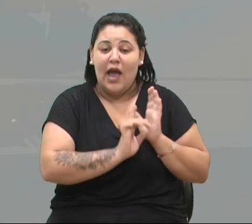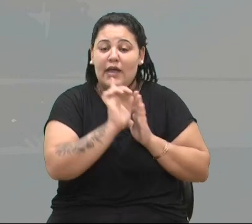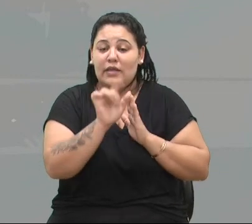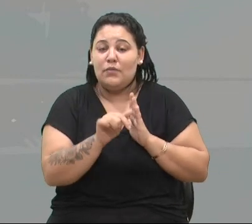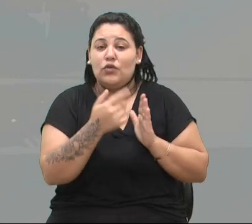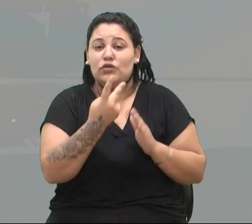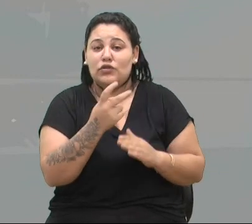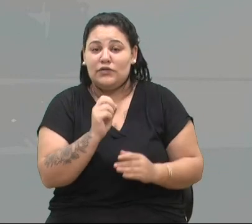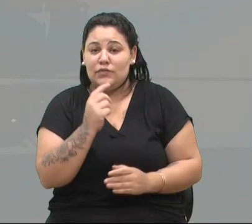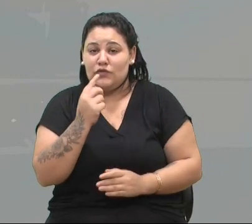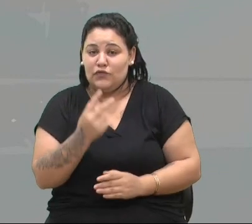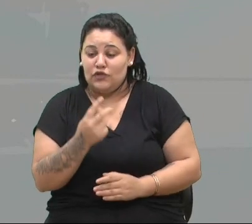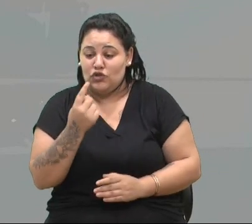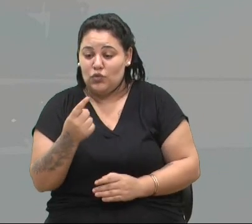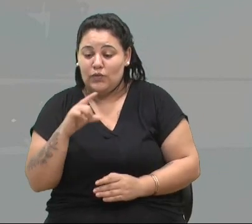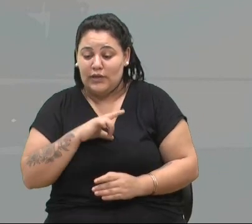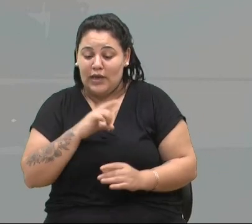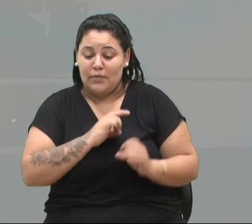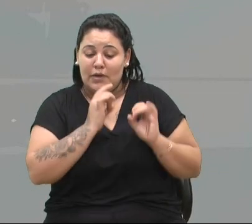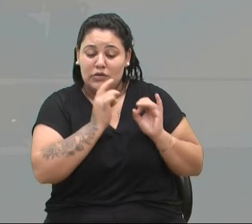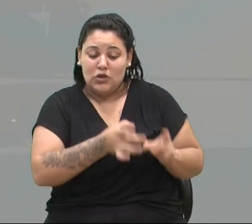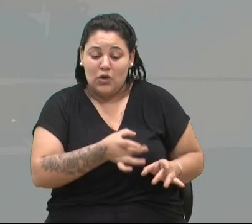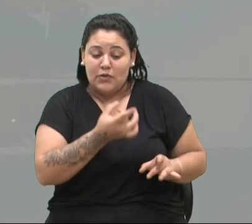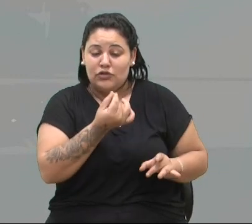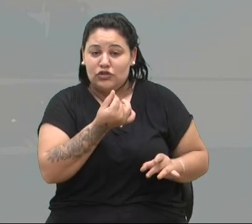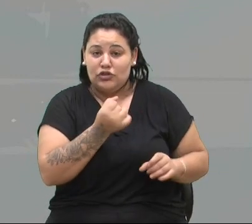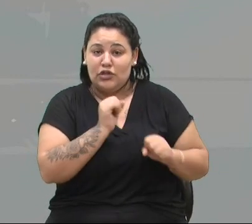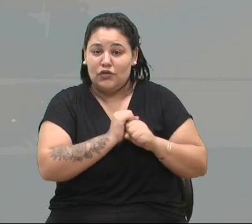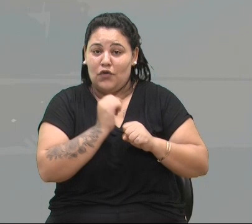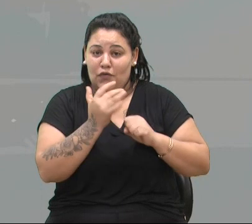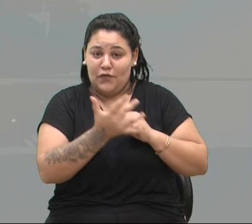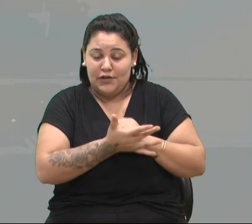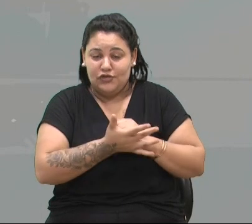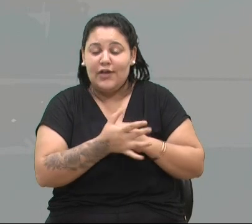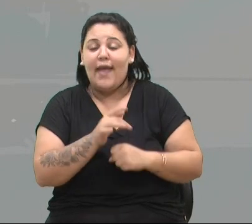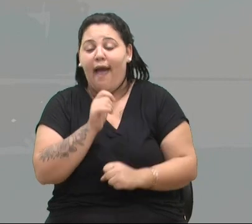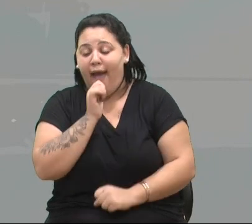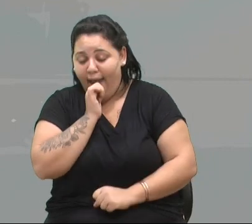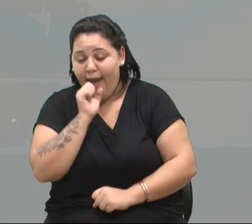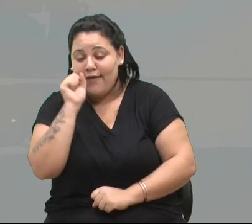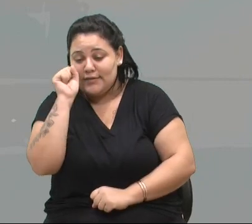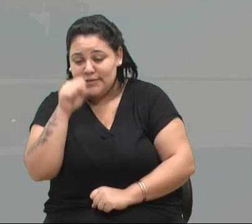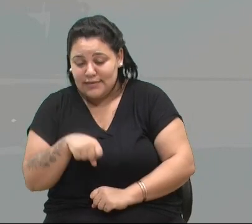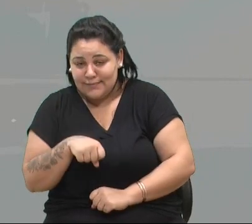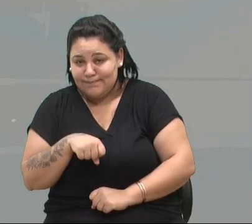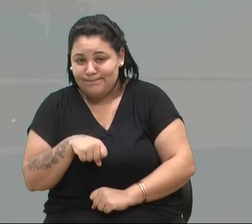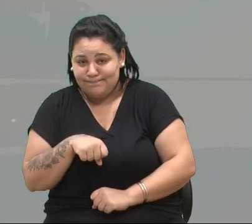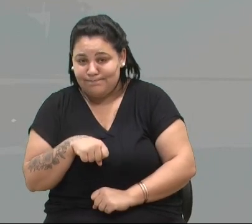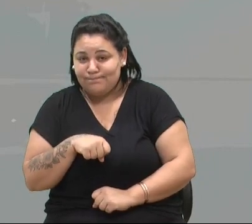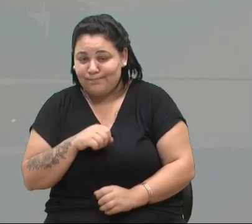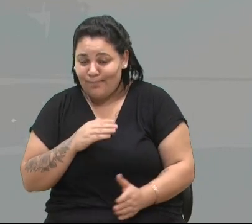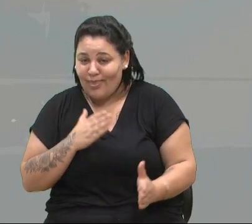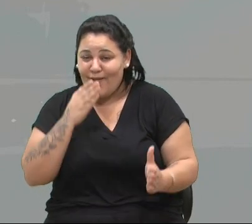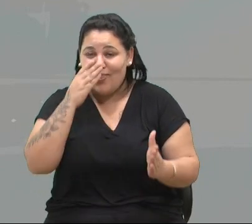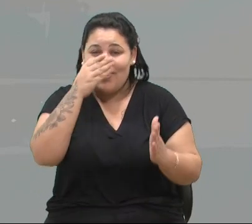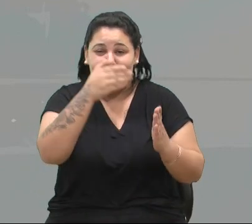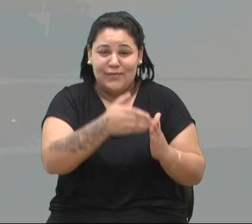um resquício aqui de dinheiro de Covid e, mesmo assim, nós ultrapassamos, né, o valor